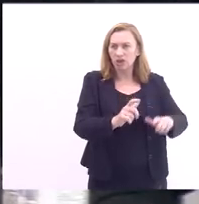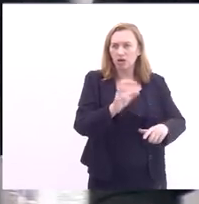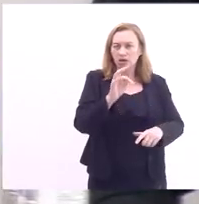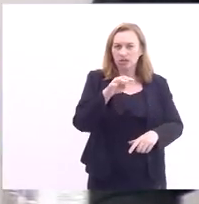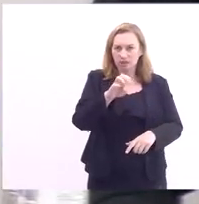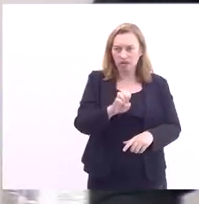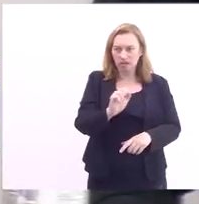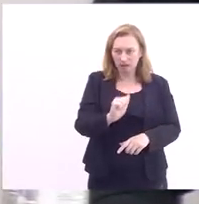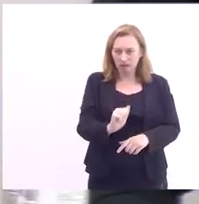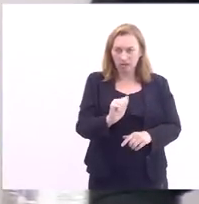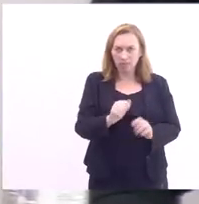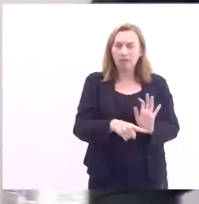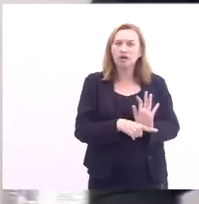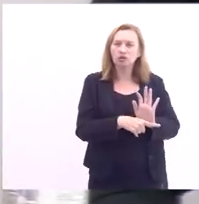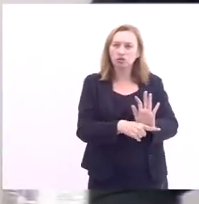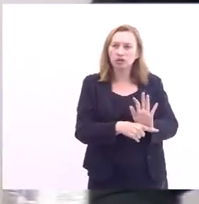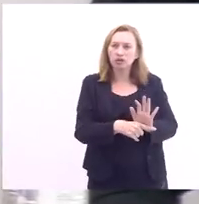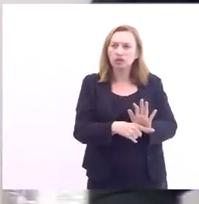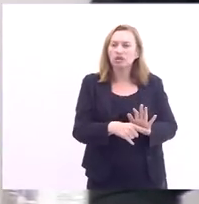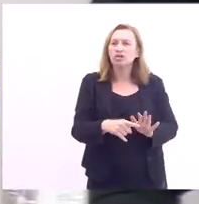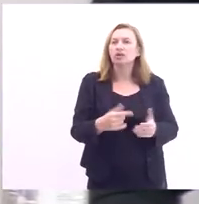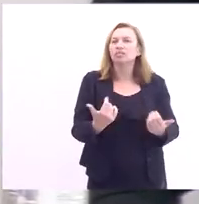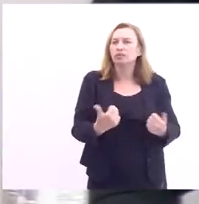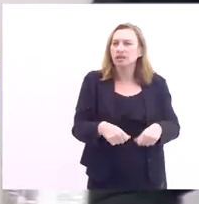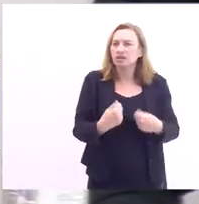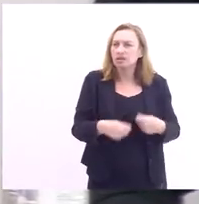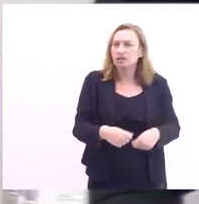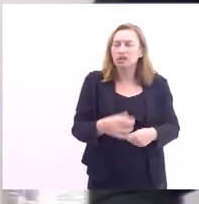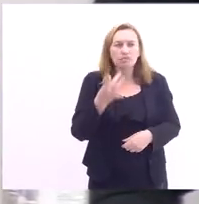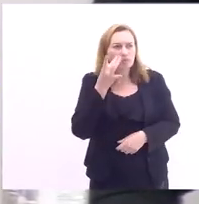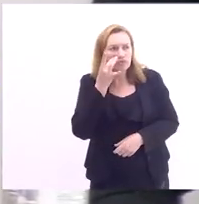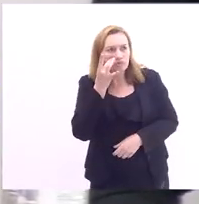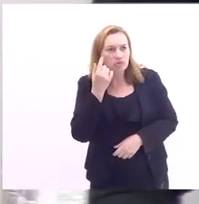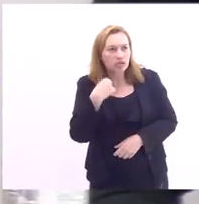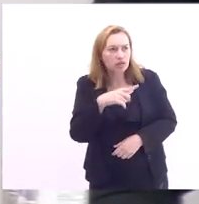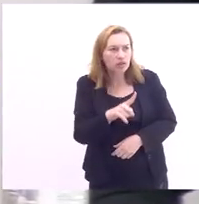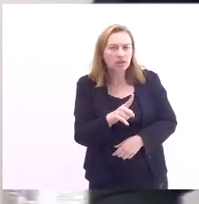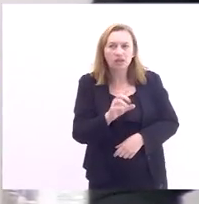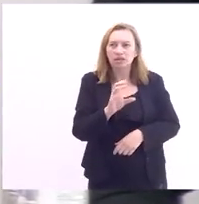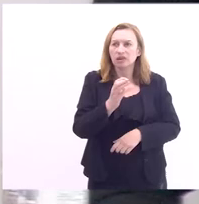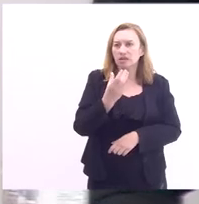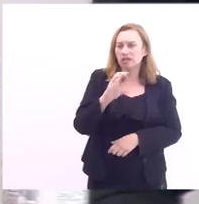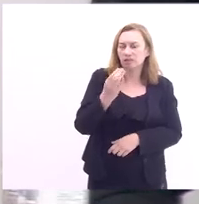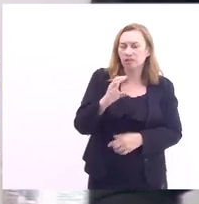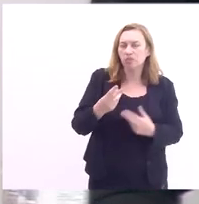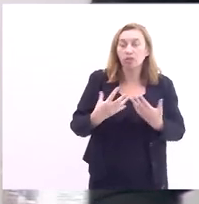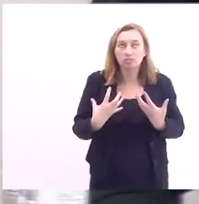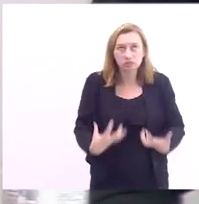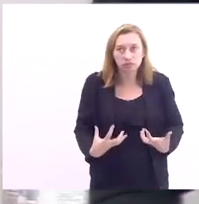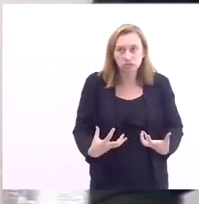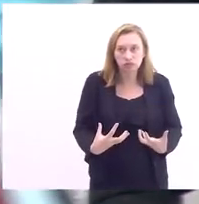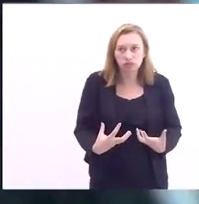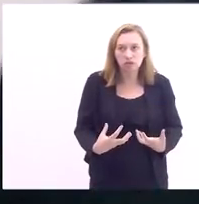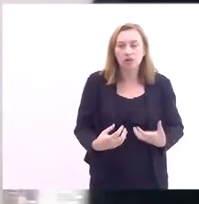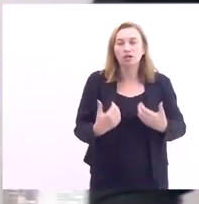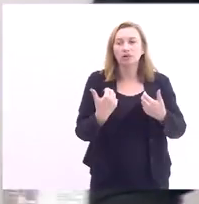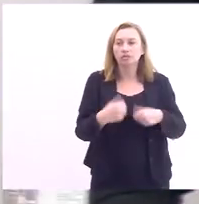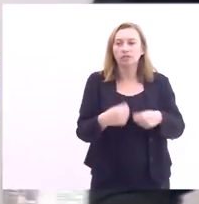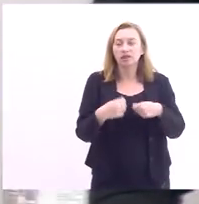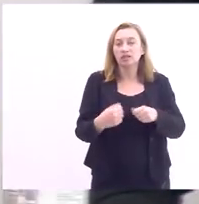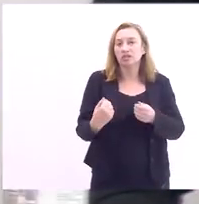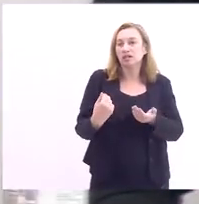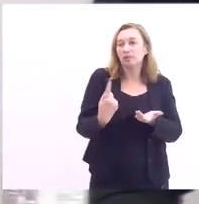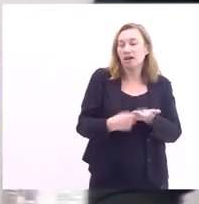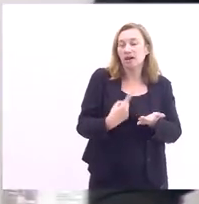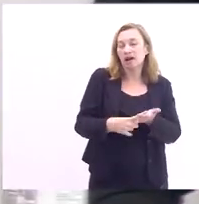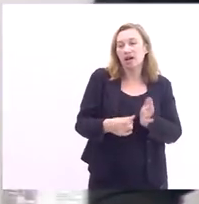de atendimento. Cada vez que se precisa presencial ir até Niterói, é um desgaste tremendo e tem que fazer um agendamento